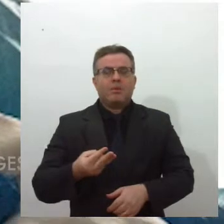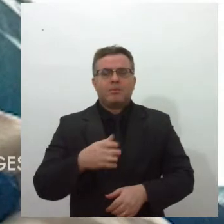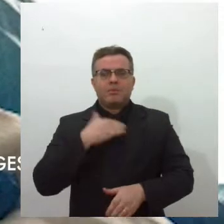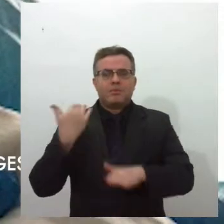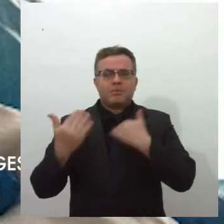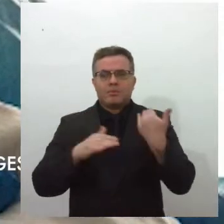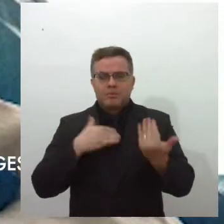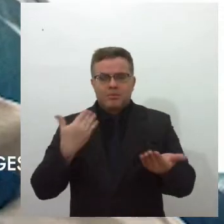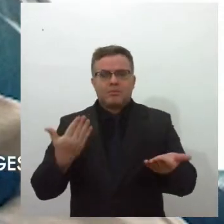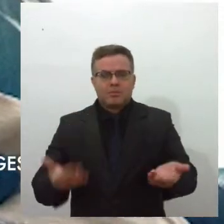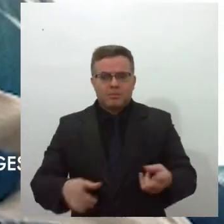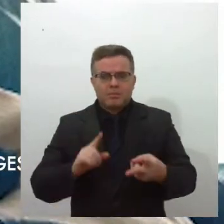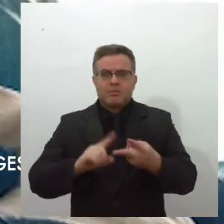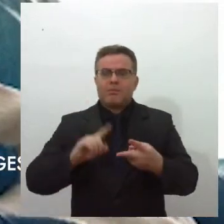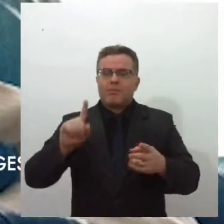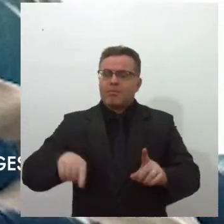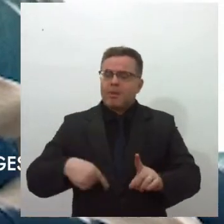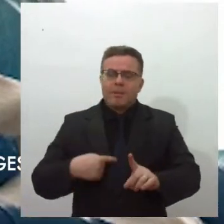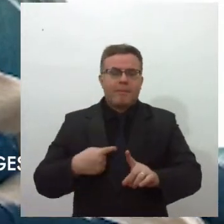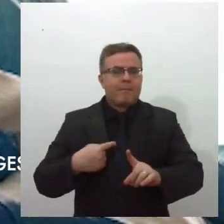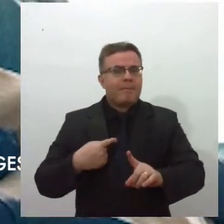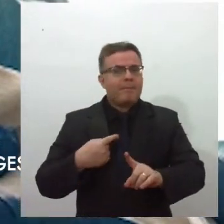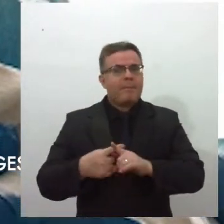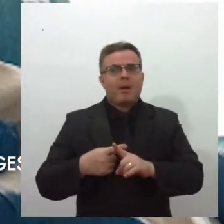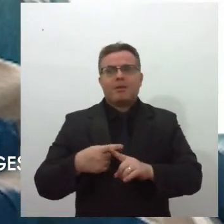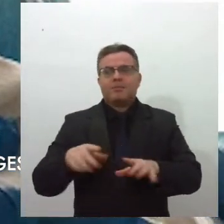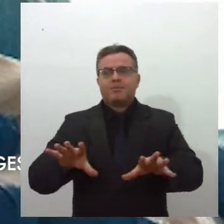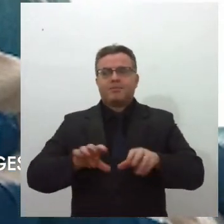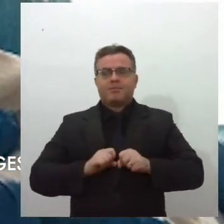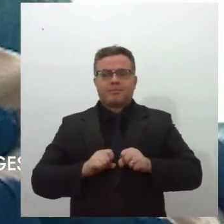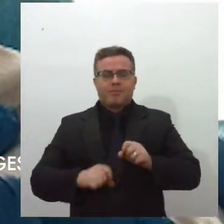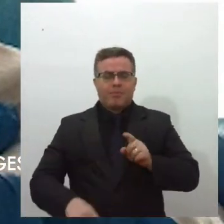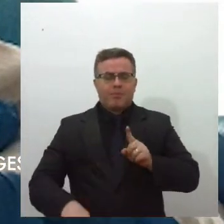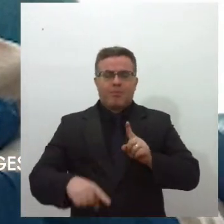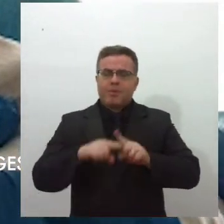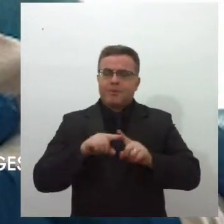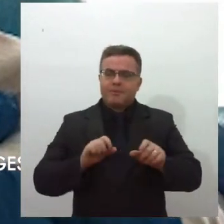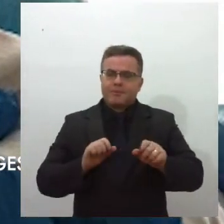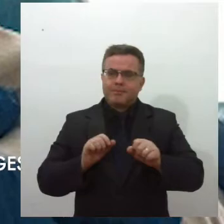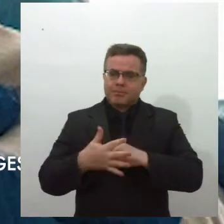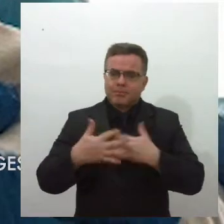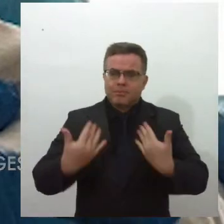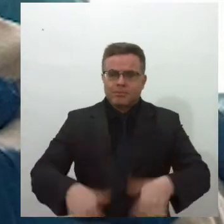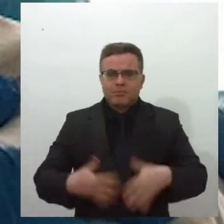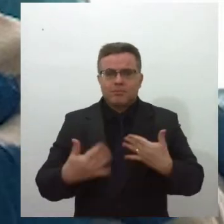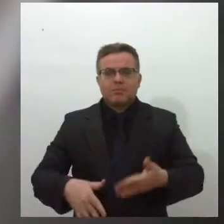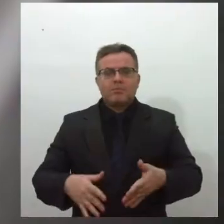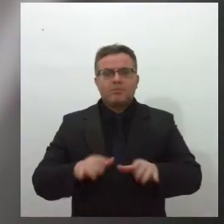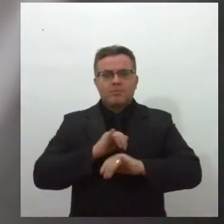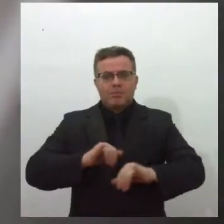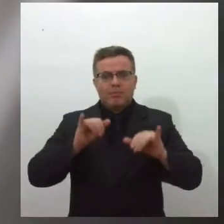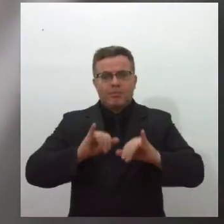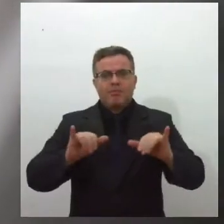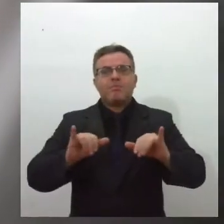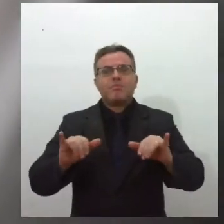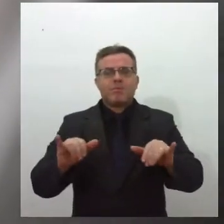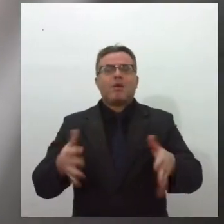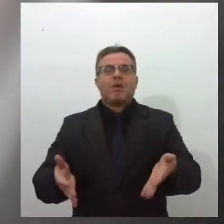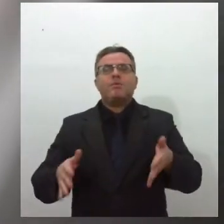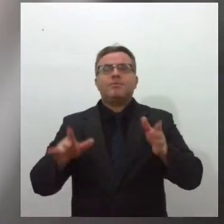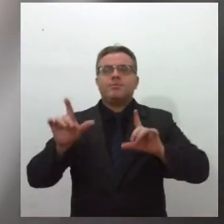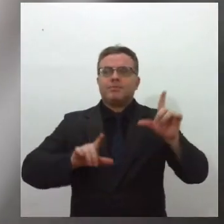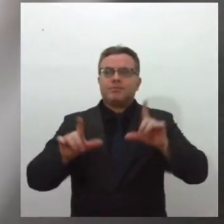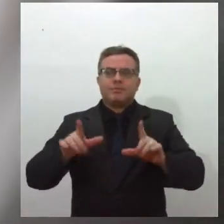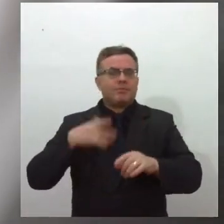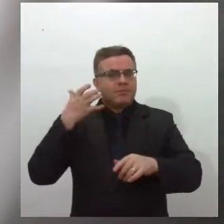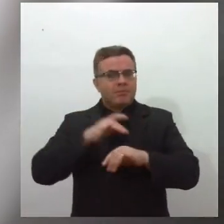Covid-19 e mais de 21 milhões de casos, de acordo com os dados do Consórcio de Veículos de Imprensa, com informações das